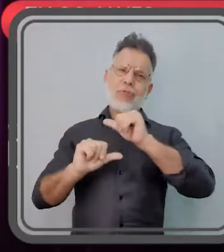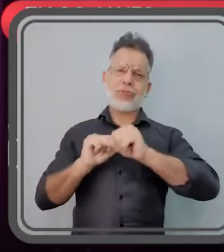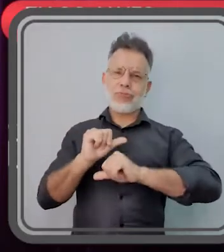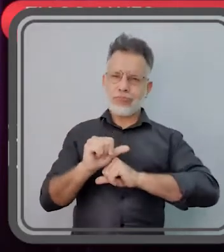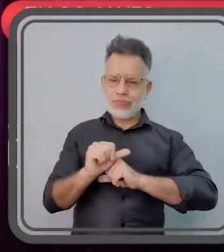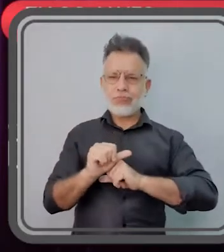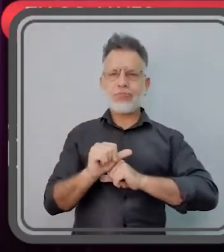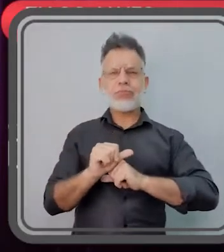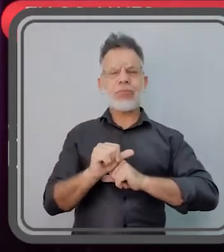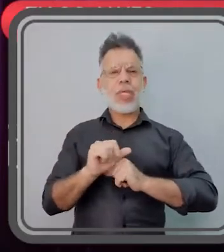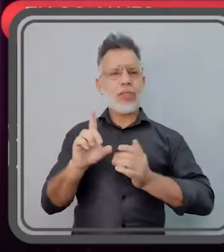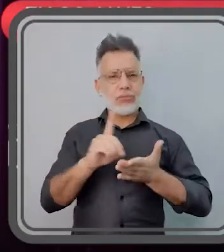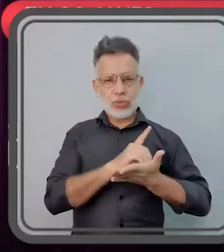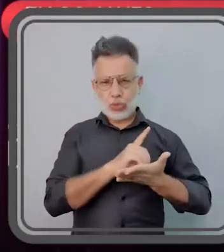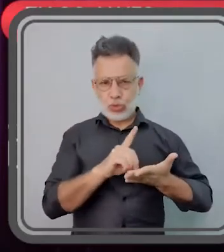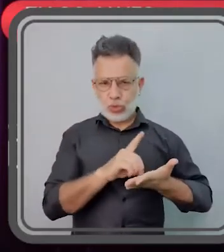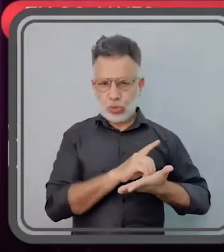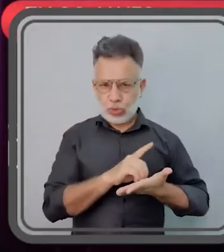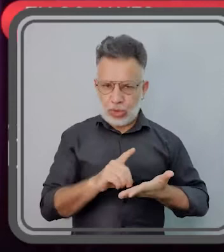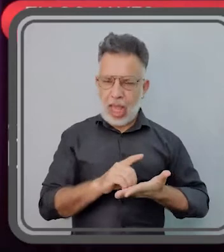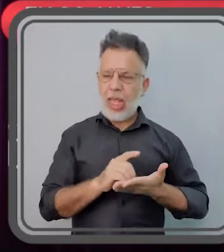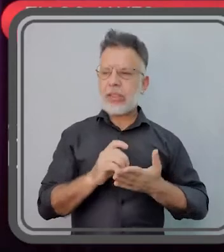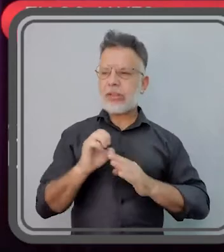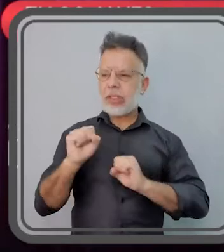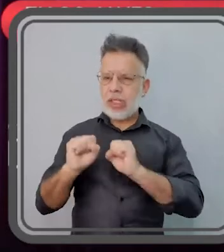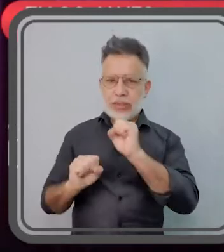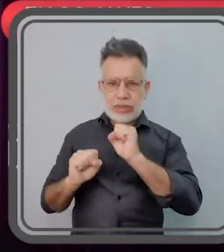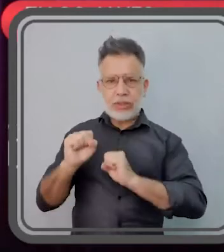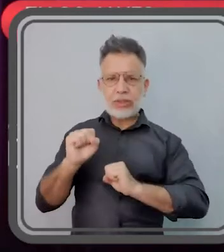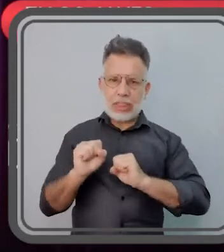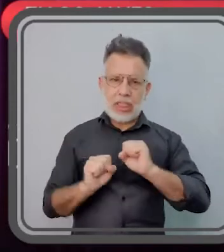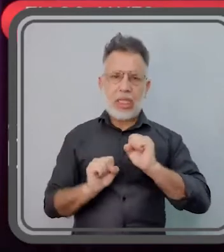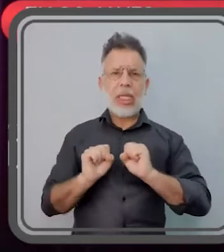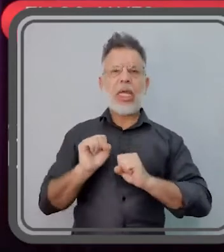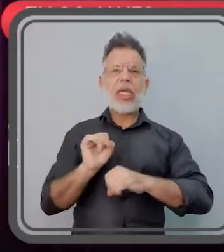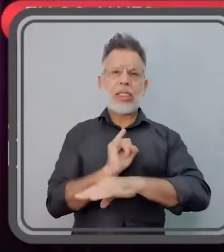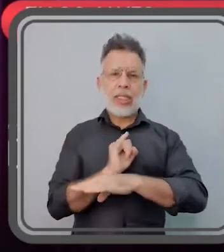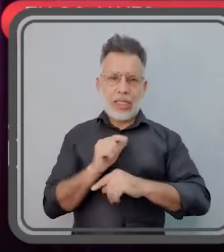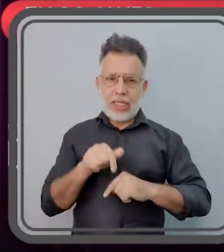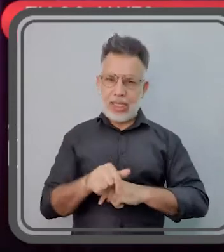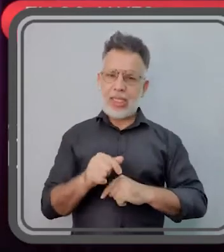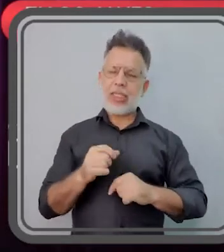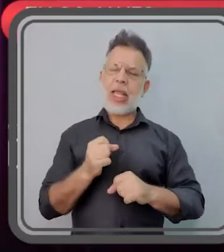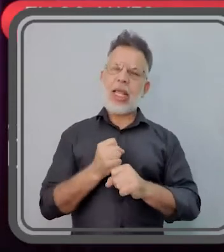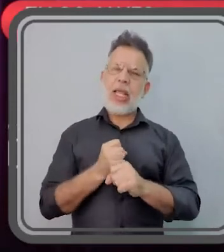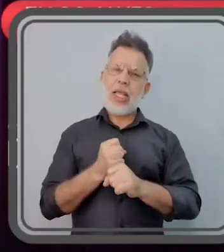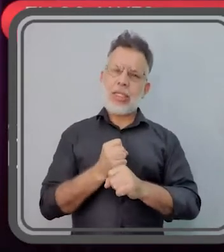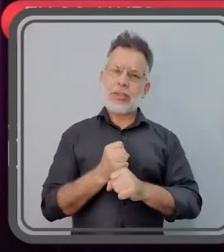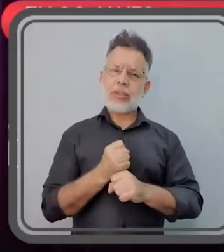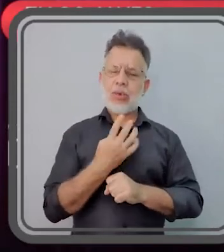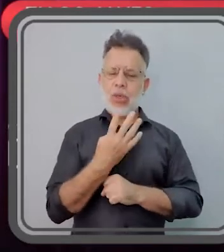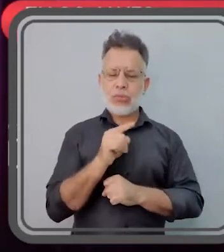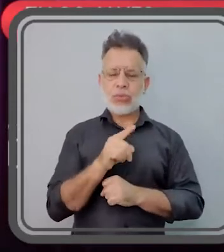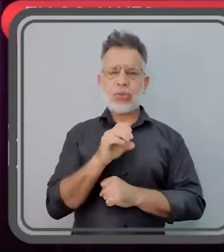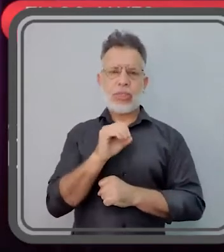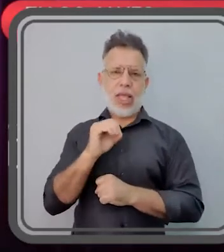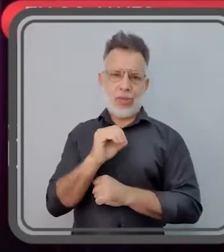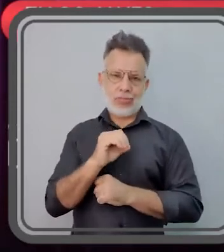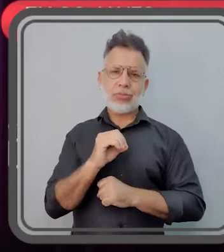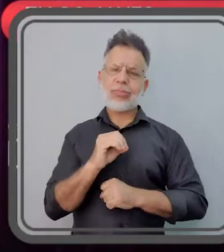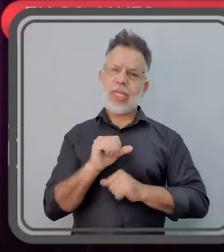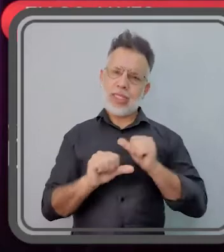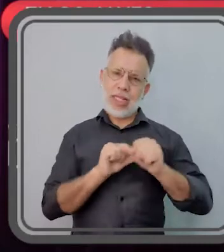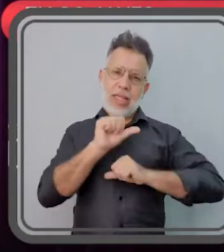do digitais, industrial e agora como Industry 4.0, Business 4.0.